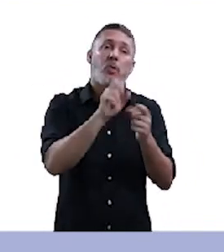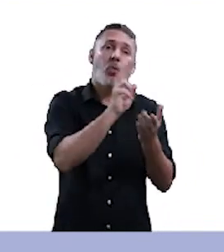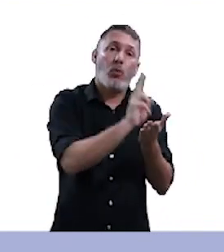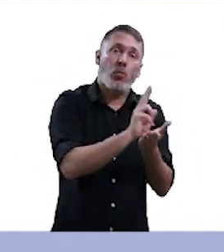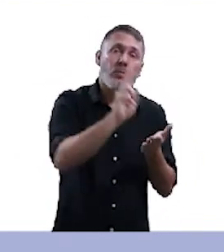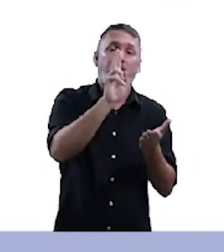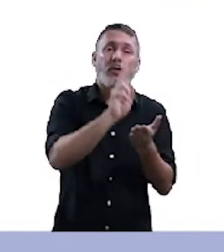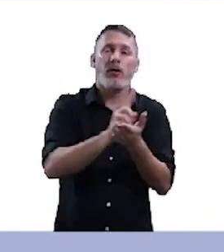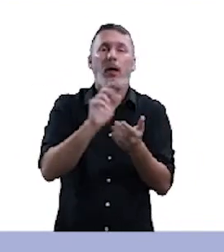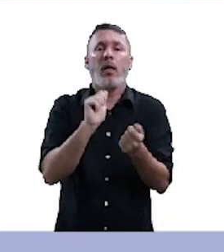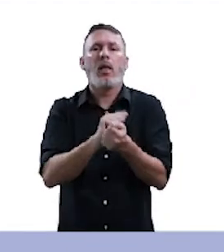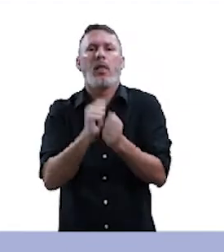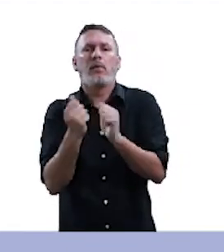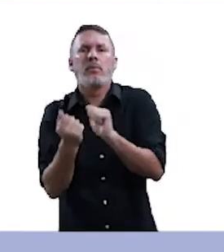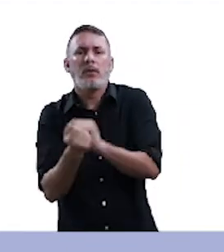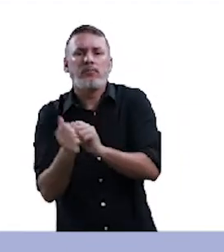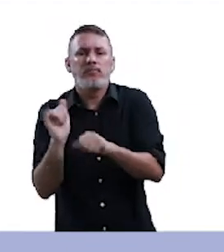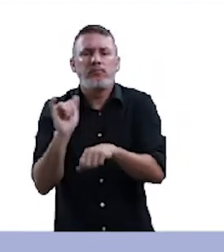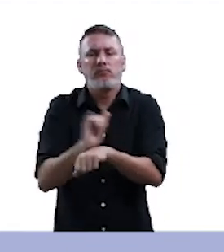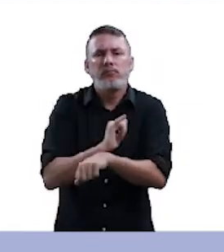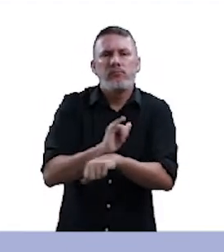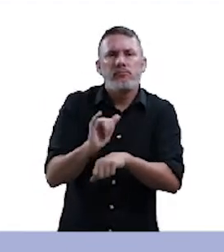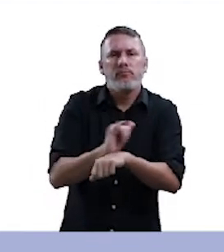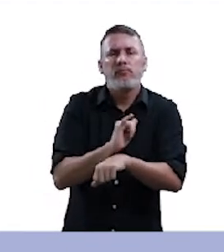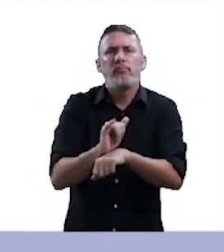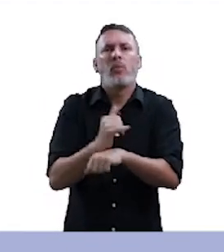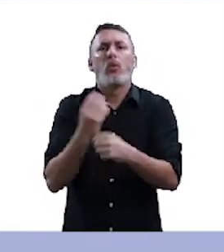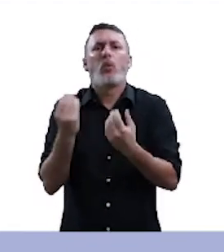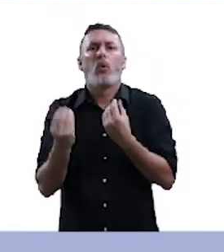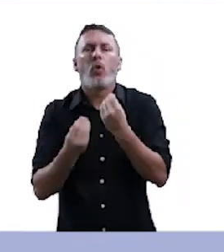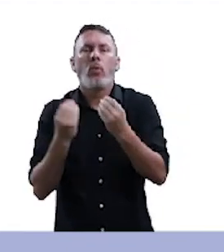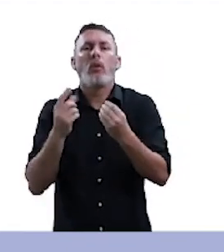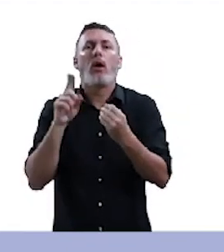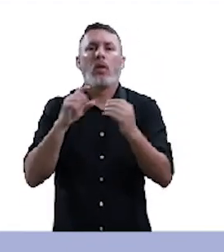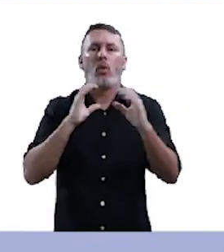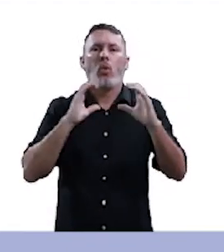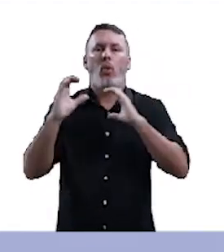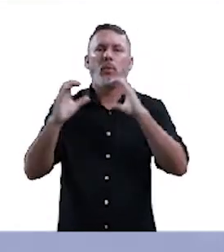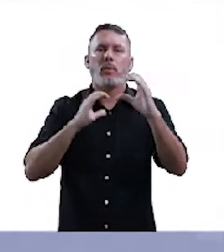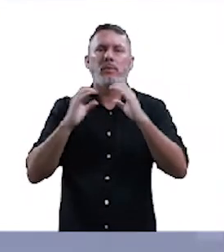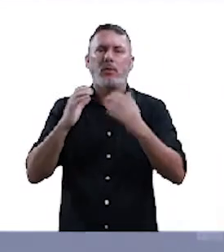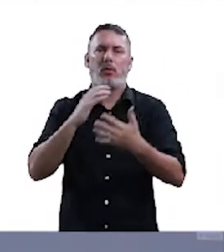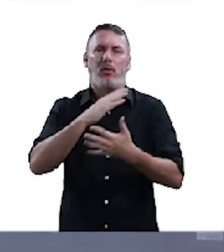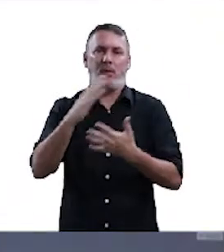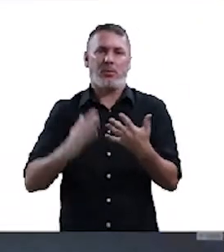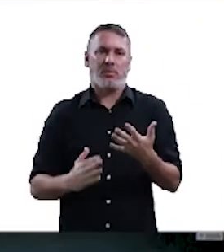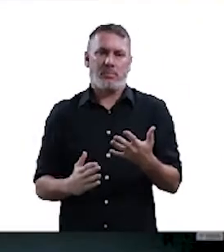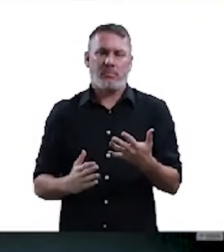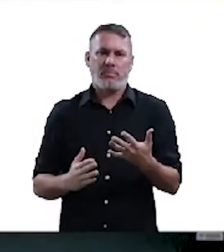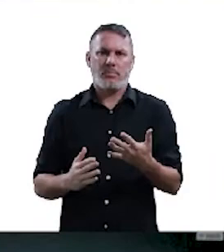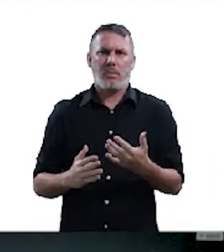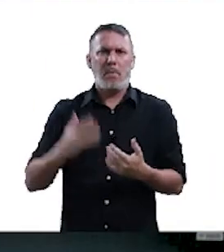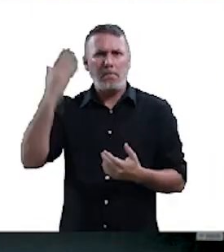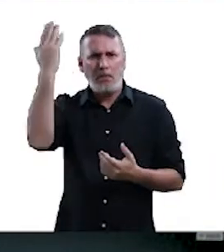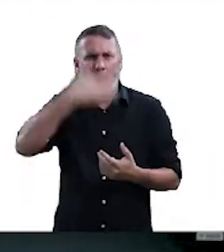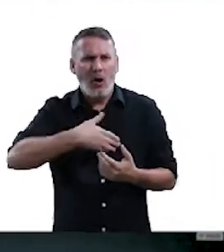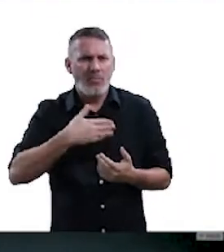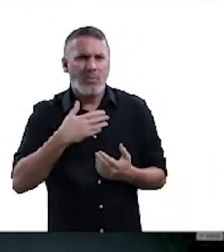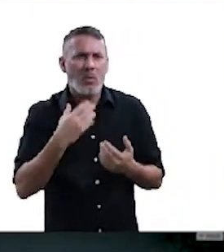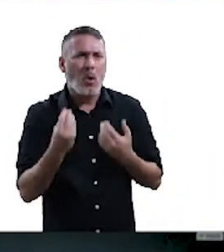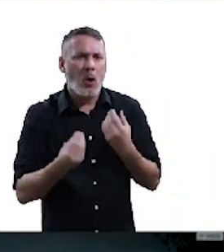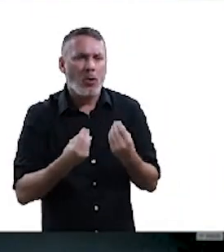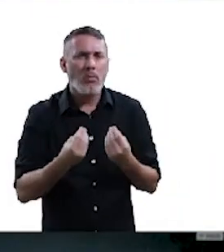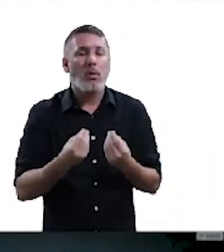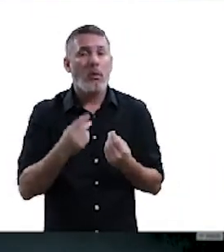se adequaram à comunicação em Libras. Prova disso o quê, professor? Prova